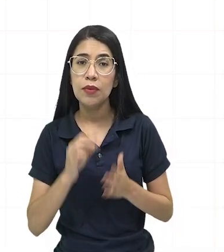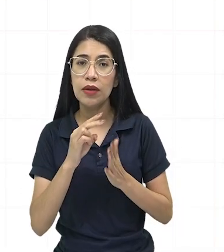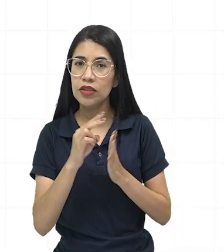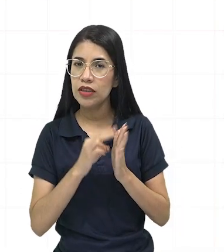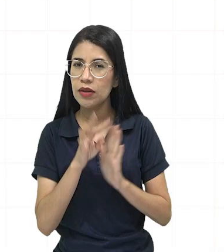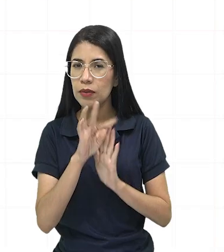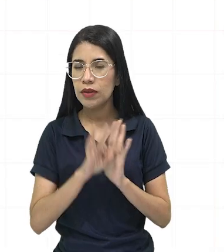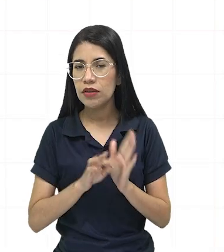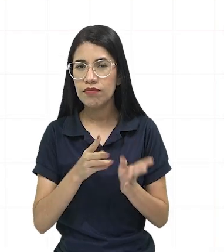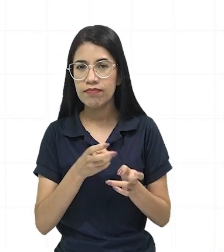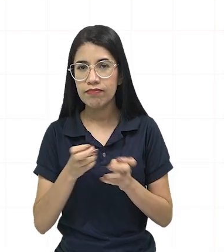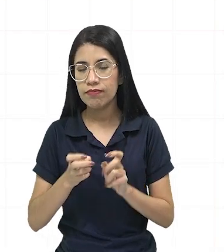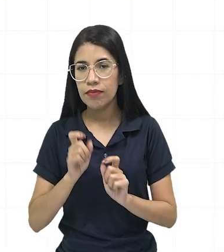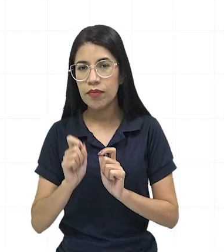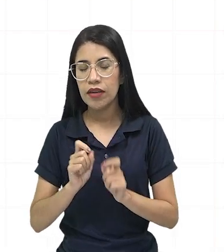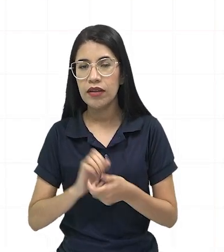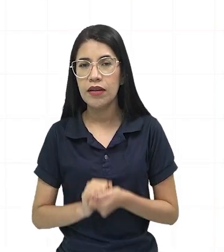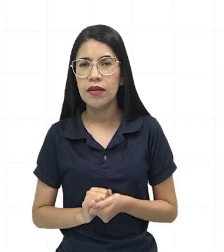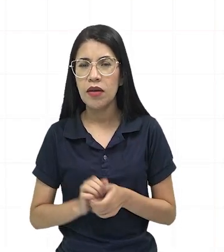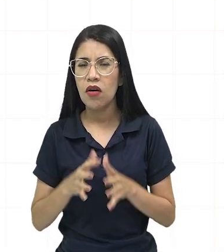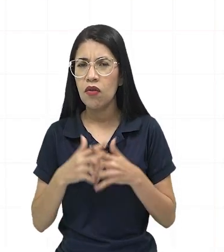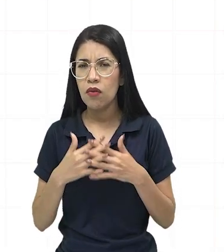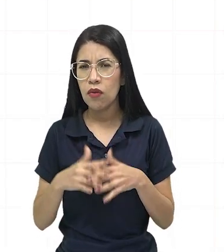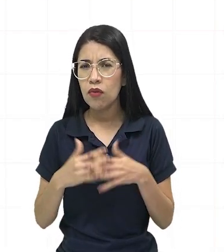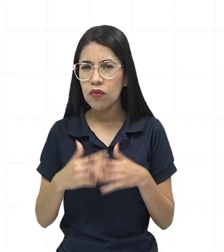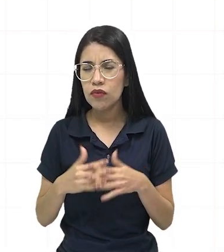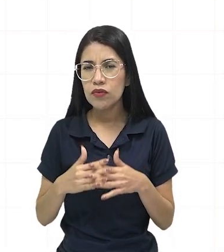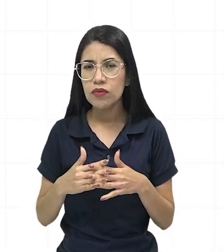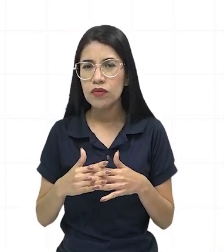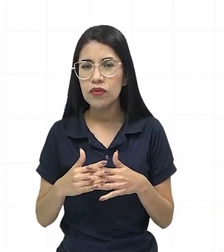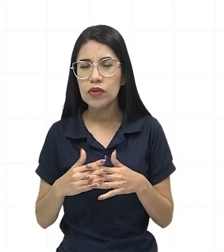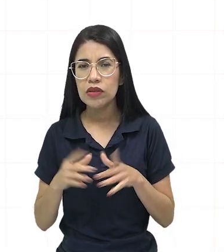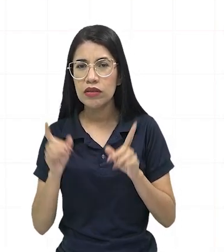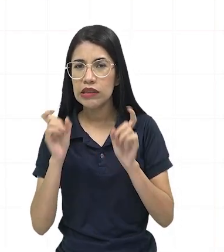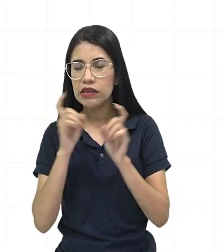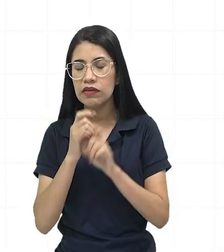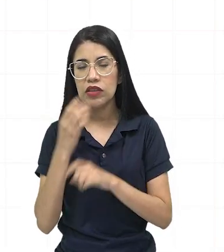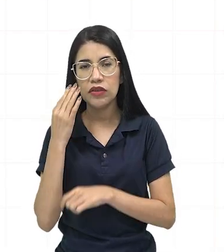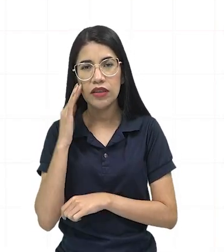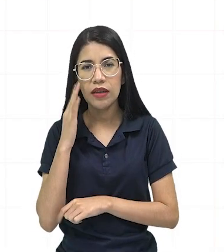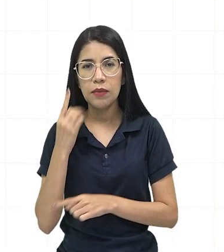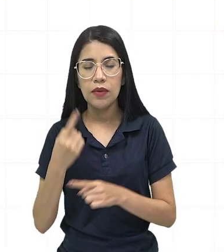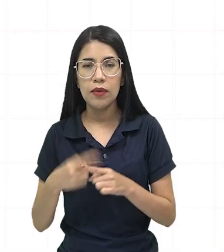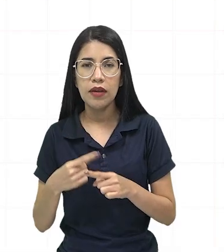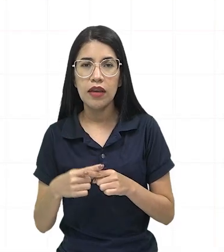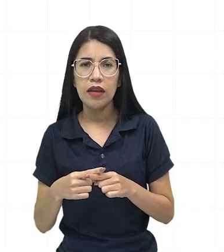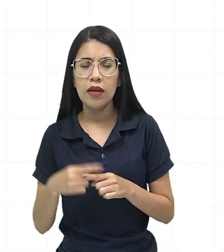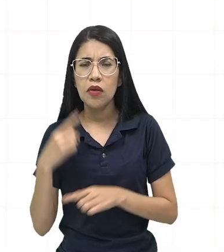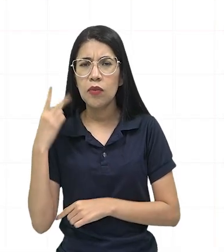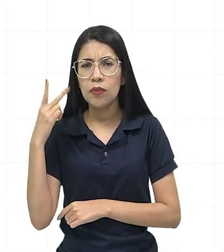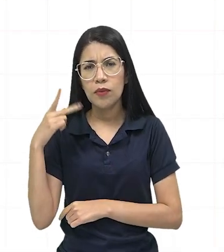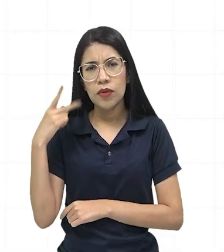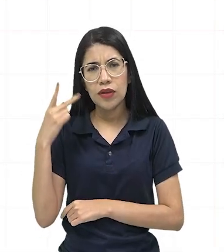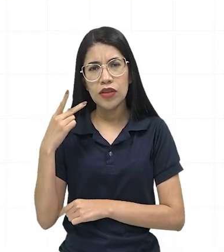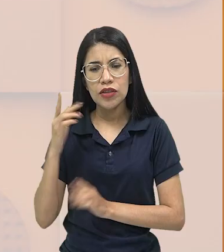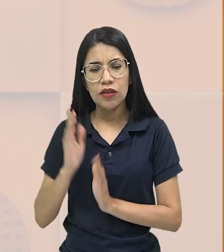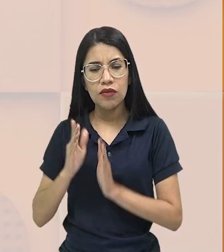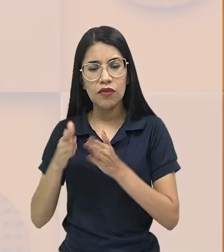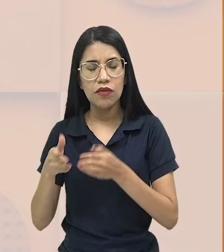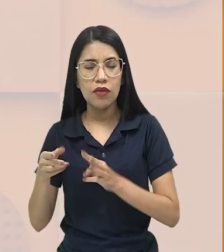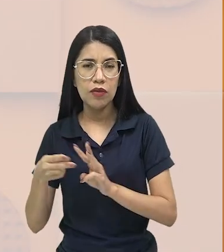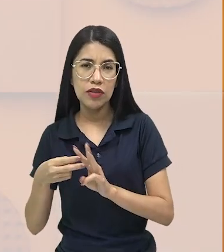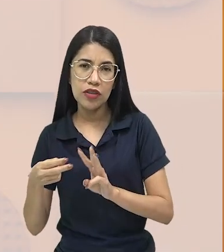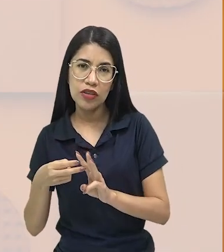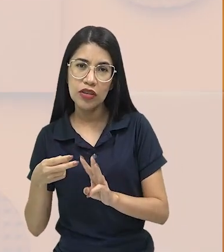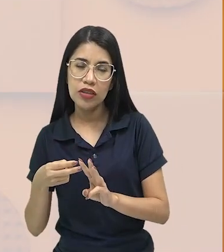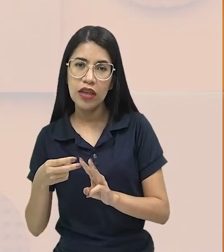texto, pode gerar uma certa confusão na cabeça da gente. Professor, as políticas, mas se uma política indigenista, ela